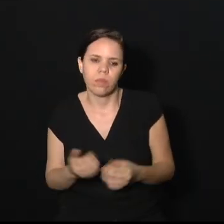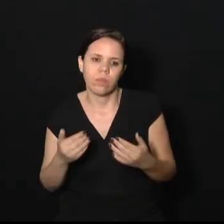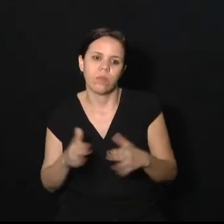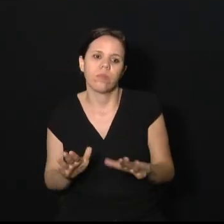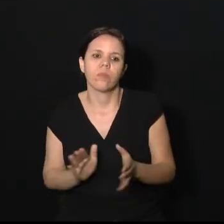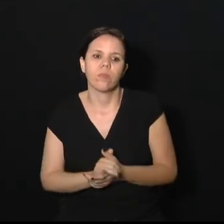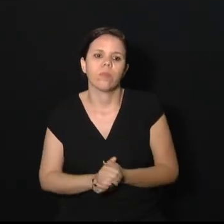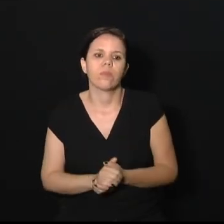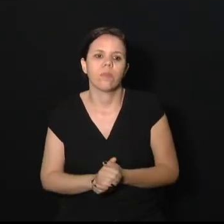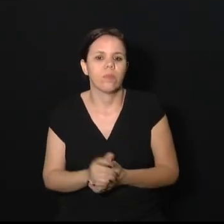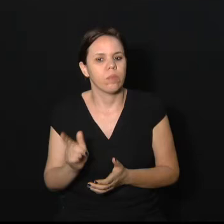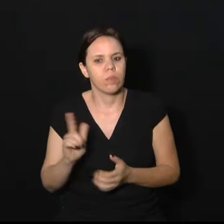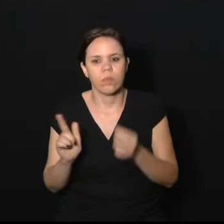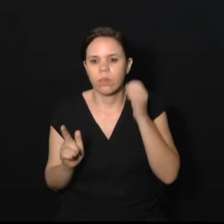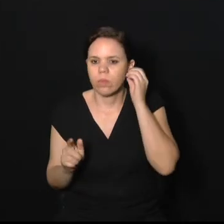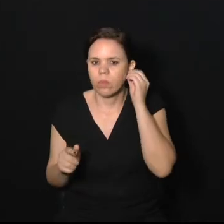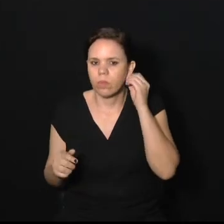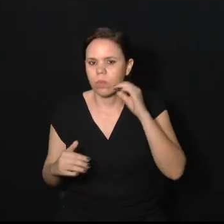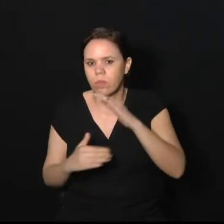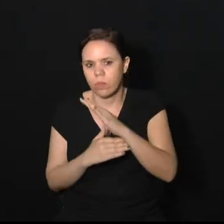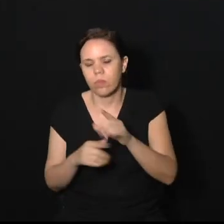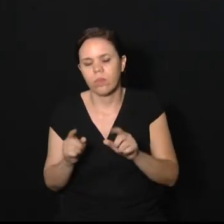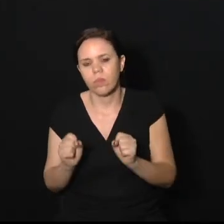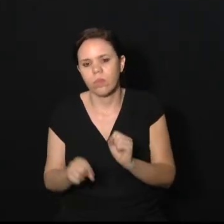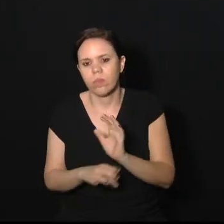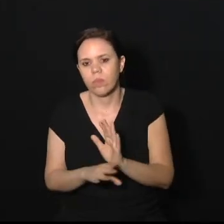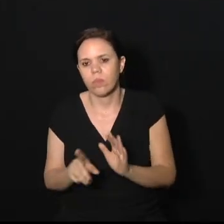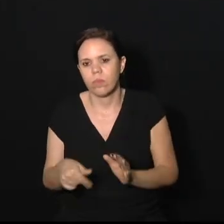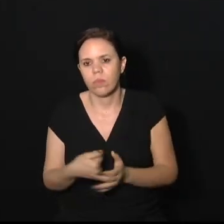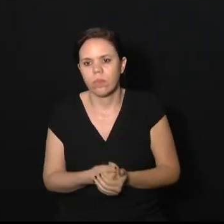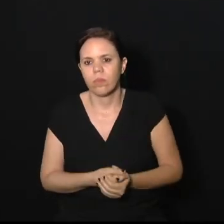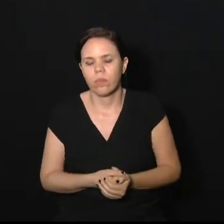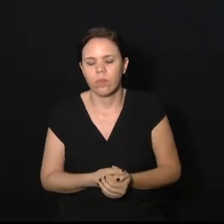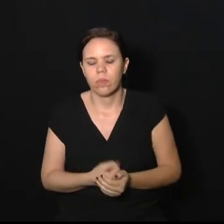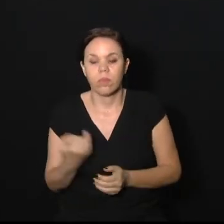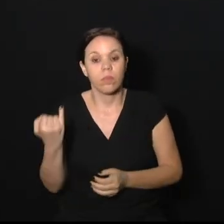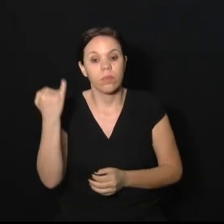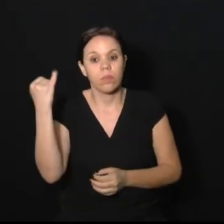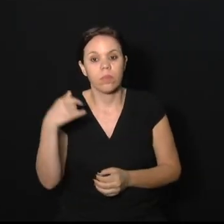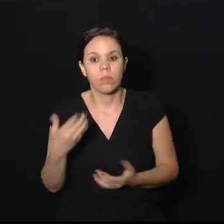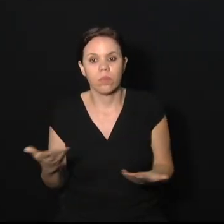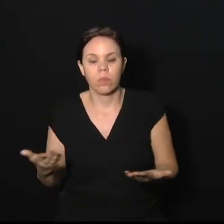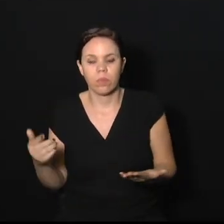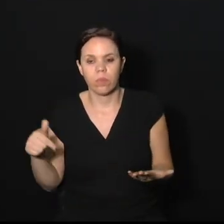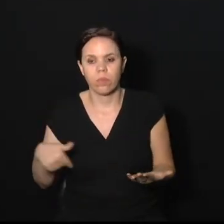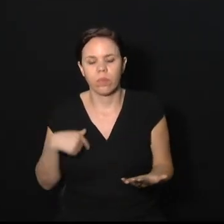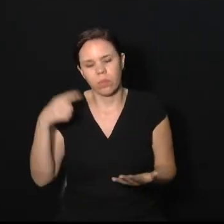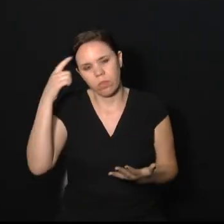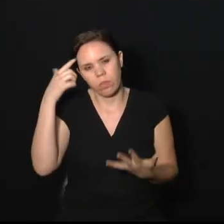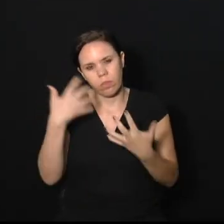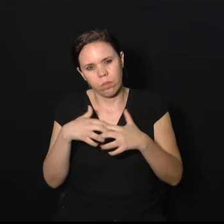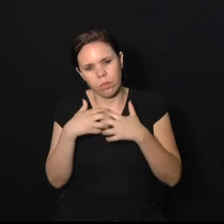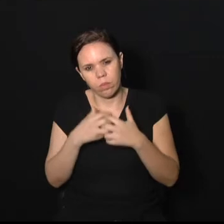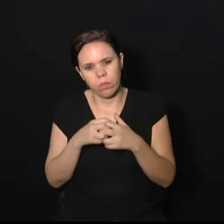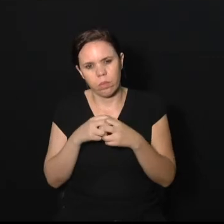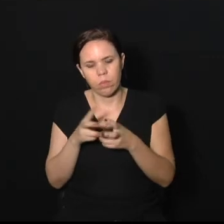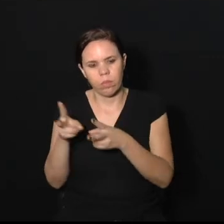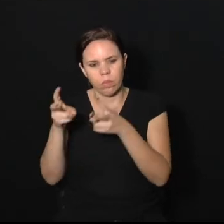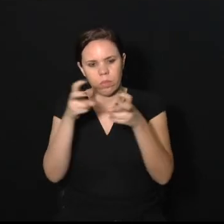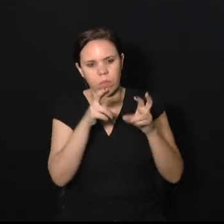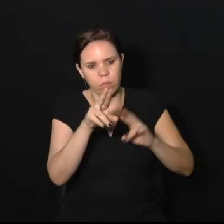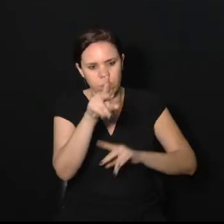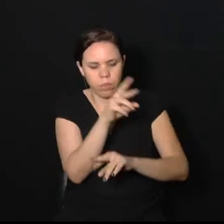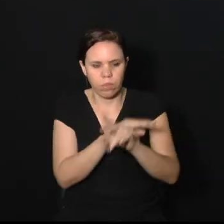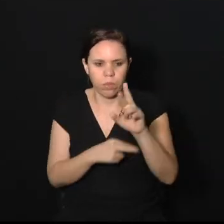abertos, né? E é claro que a Câmara pode ajudar com isso. E o importante é sair daqui hoje com esse pensamento de olhar diferentemente, de uma